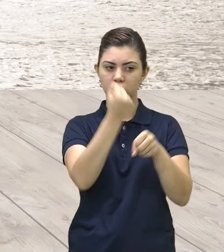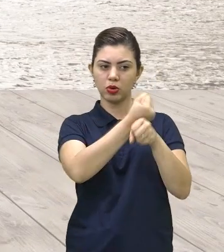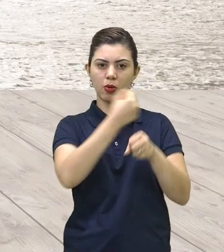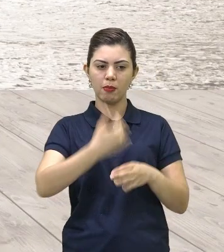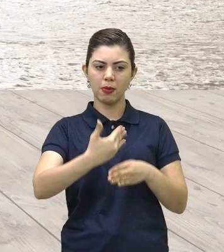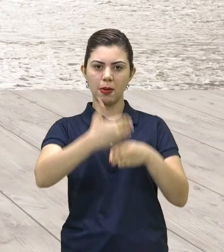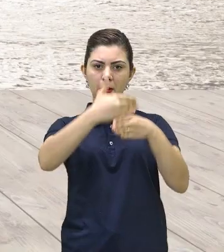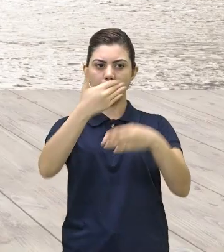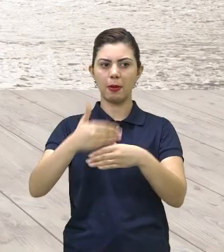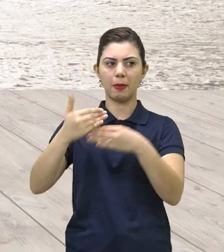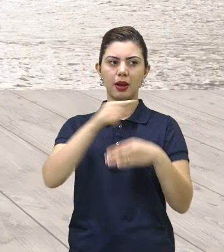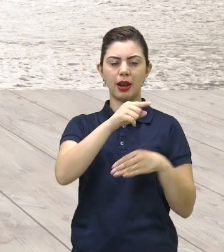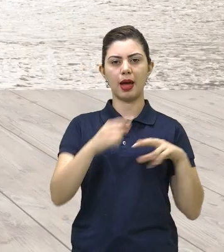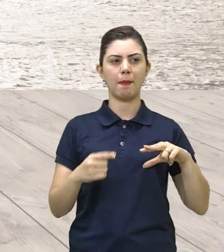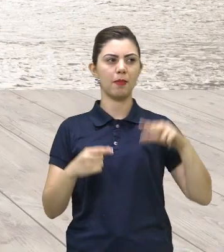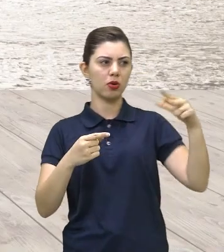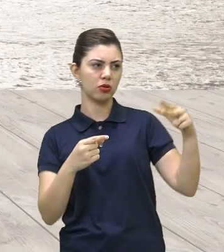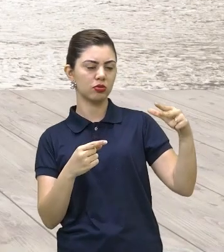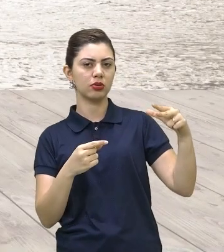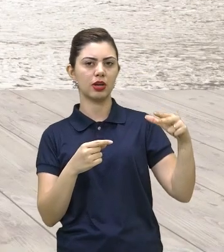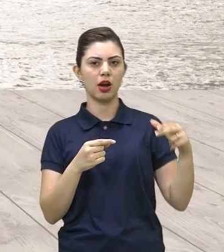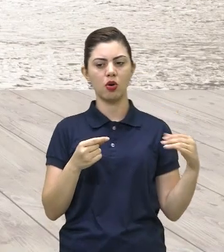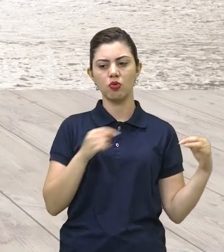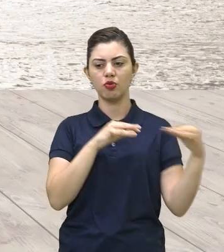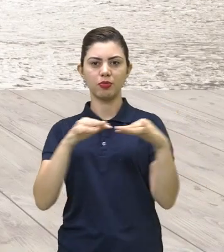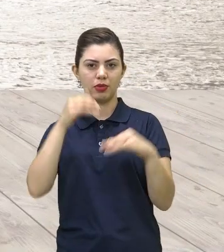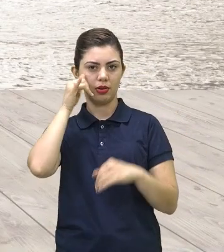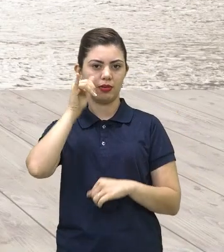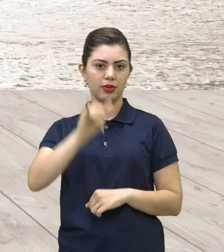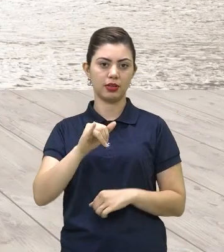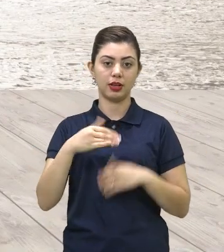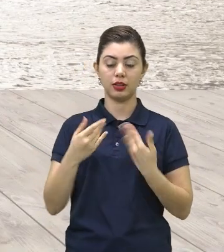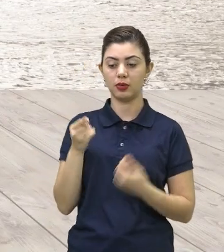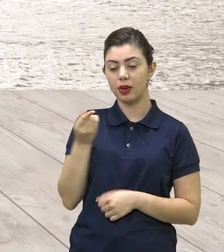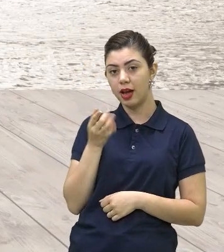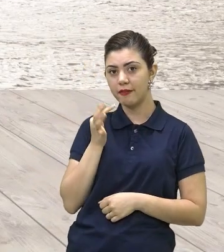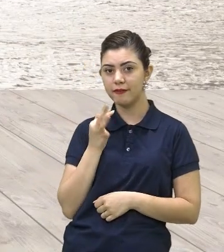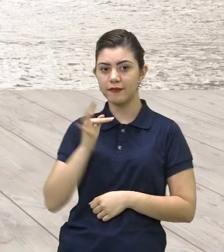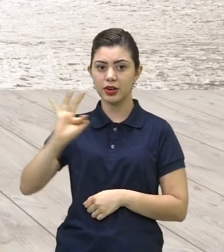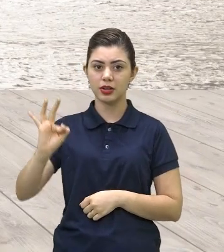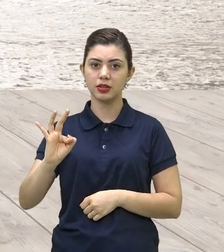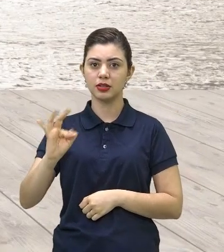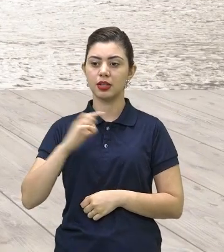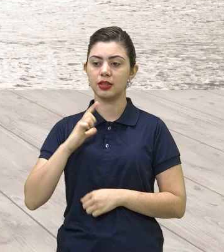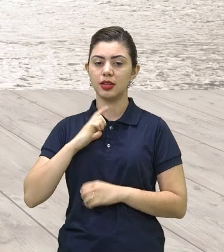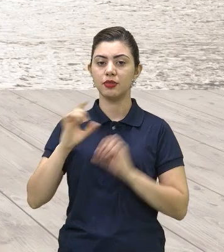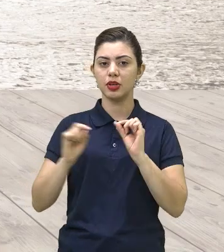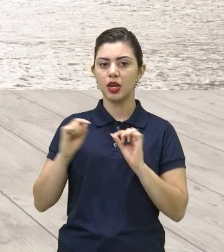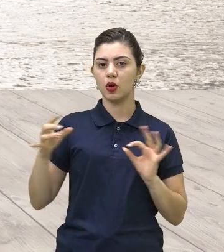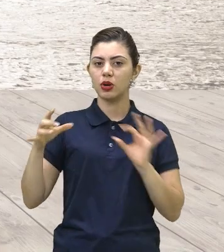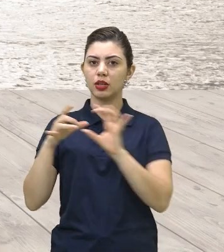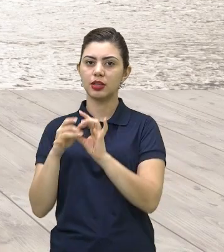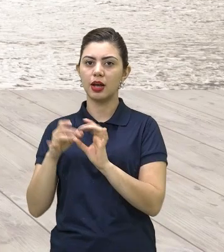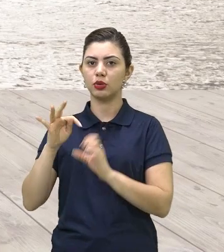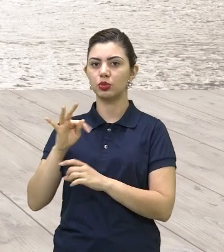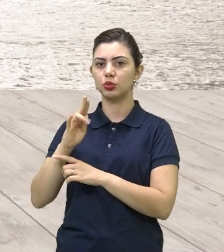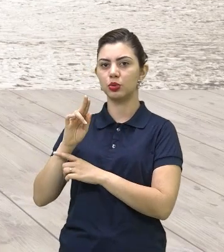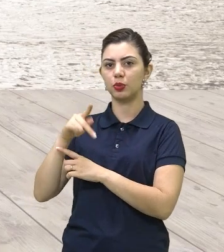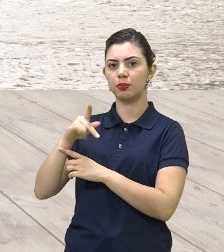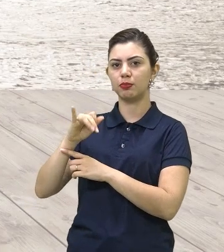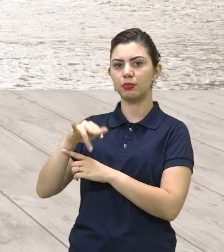retaliação portuguesa. Os franceses fizeram aliança com os tamoios tupinambás. Os franceses